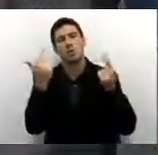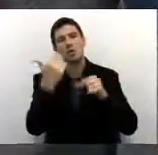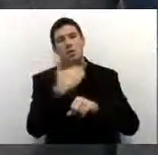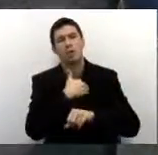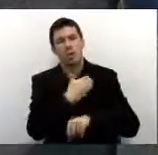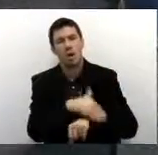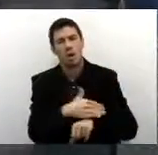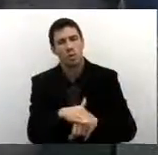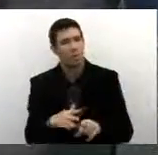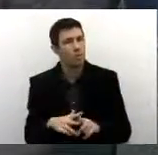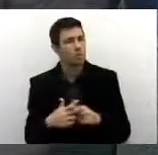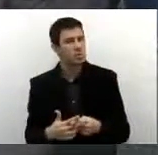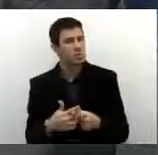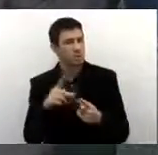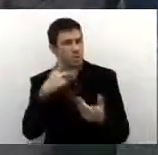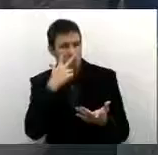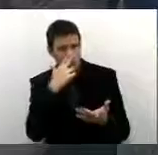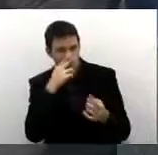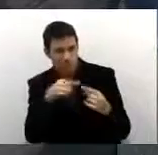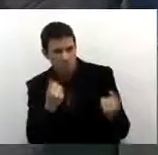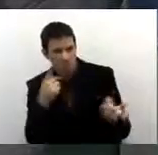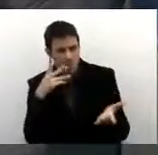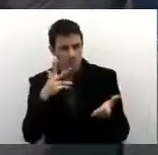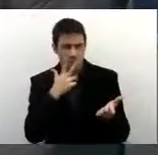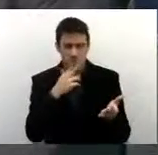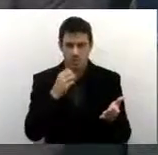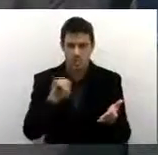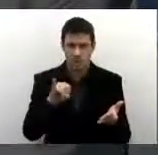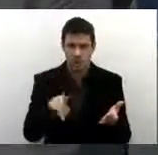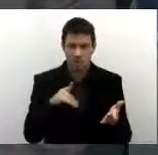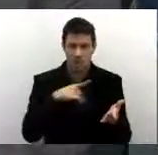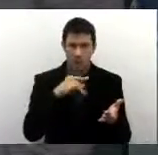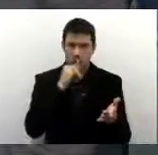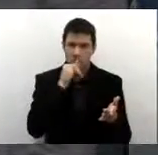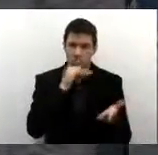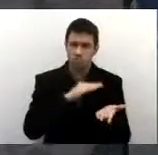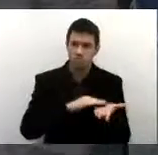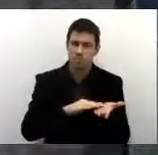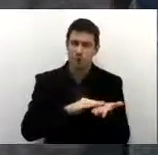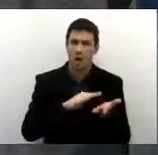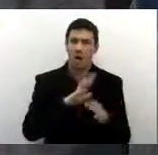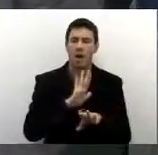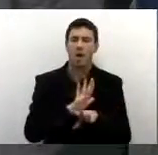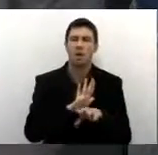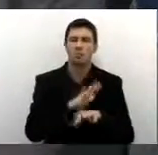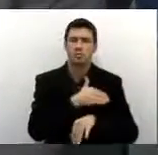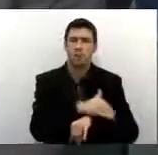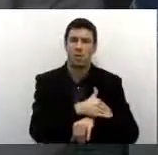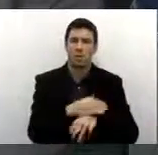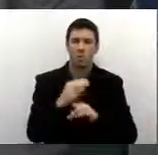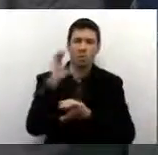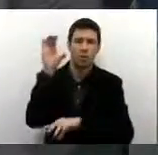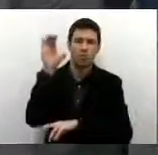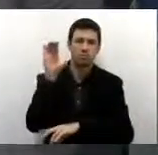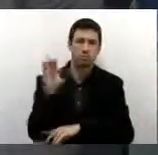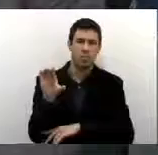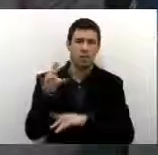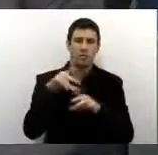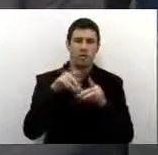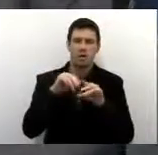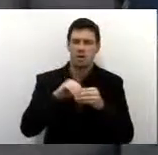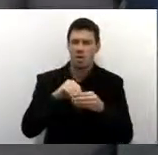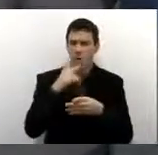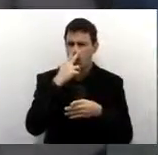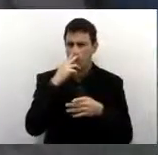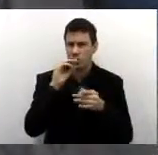da competência dessas secretarias que vimos dessa manhã, mas se vai para consertar o buraco de uma rua, se vai para fazer uma lombada, se vai para colocar um semáforo, o senhor acha que falta esmiuçar um pouquinho os